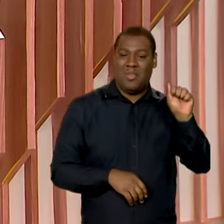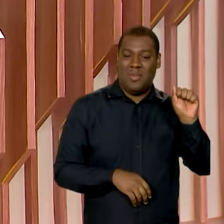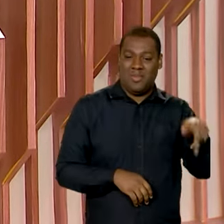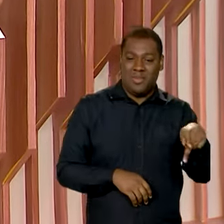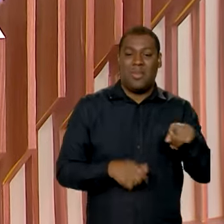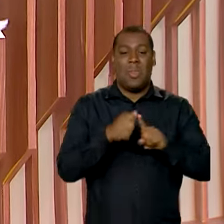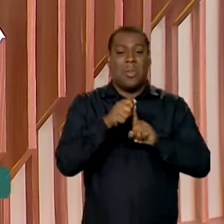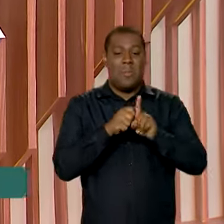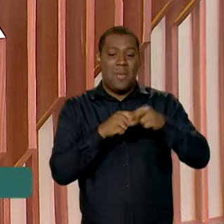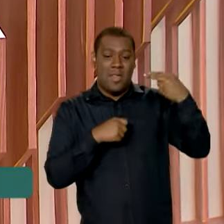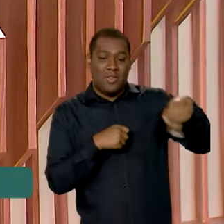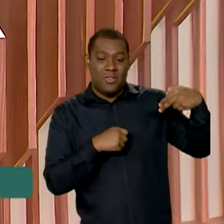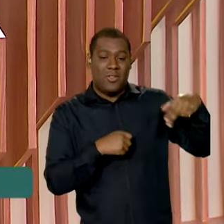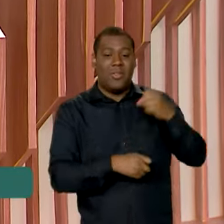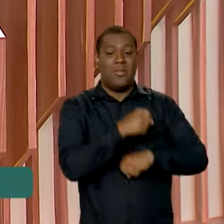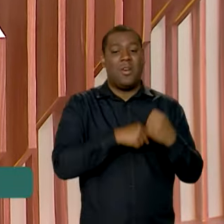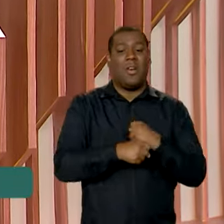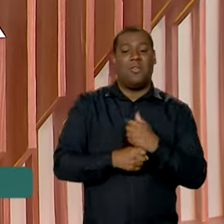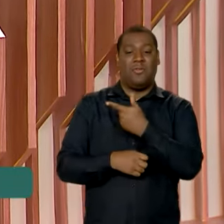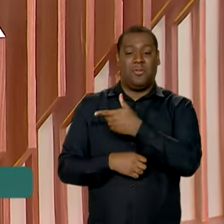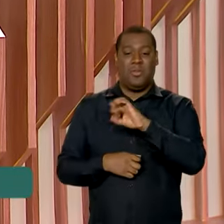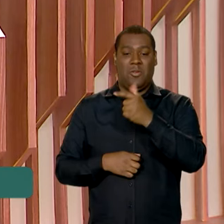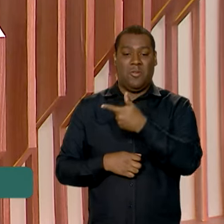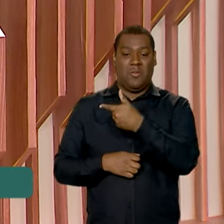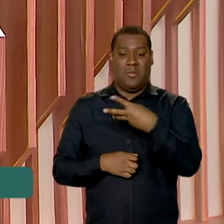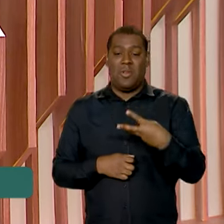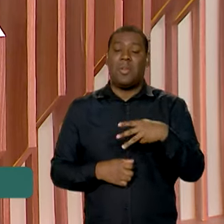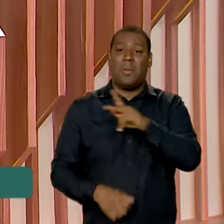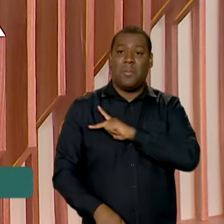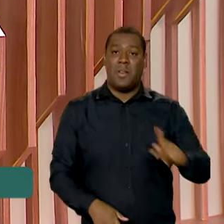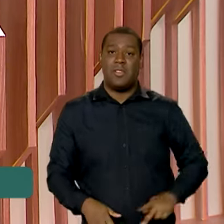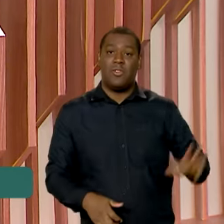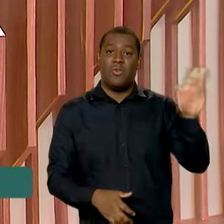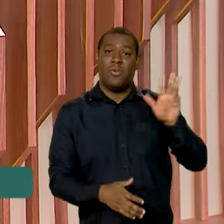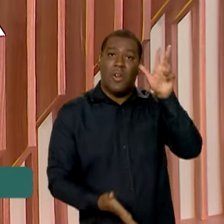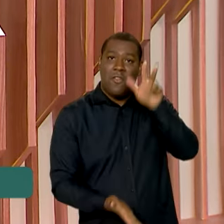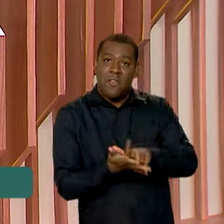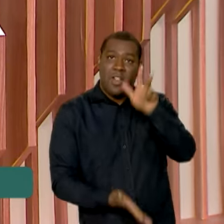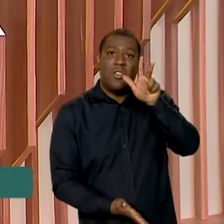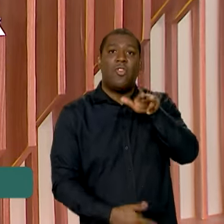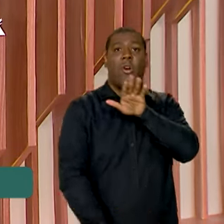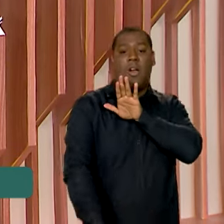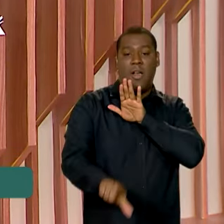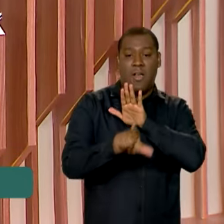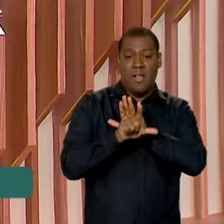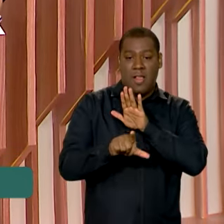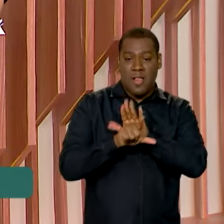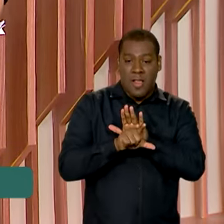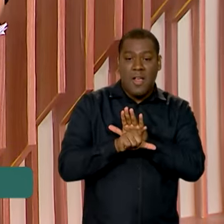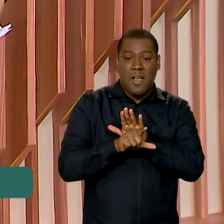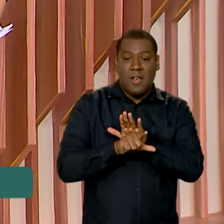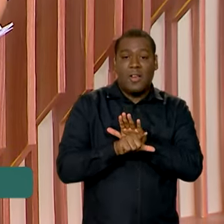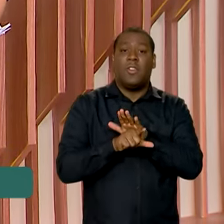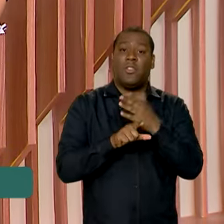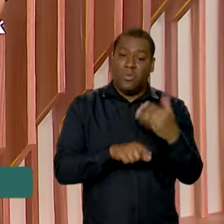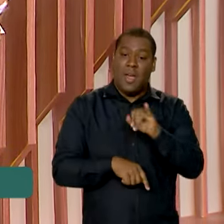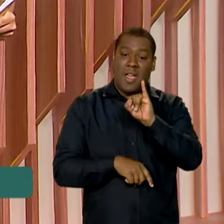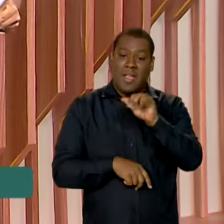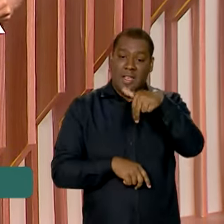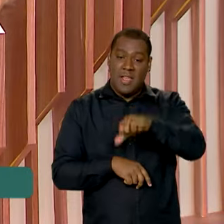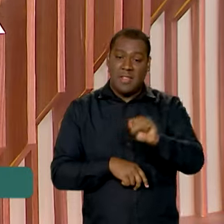Em novembro do ano passado, o presidente Lula sancionou a lei que criou o programa de enfrentamento à fila da Previdência